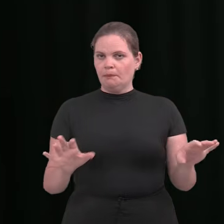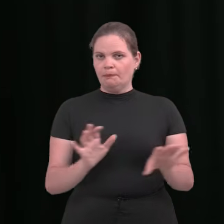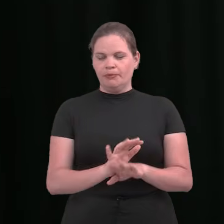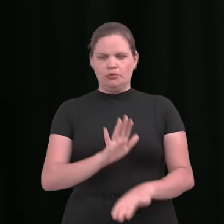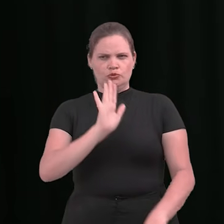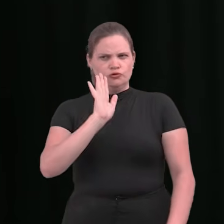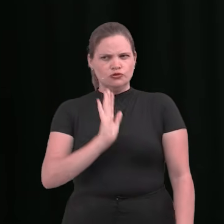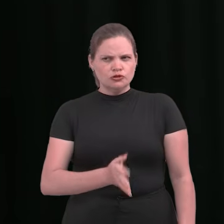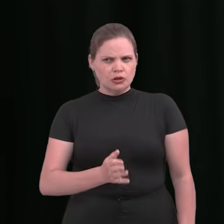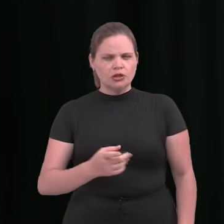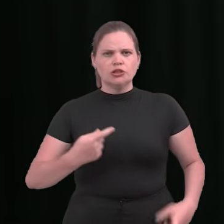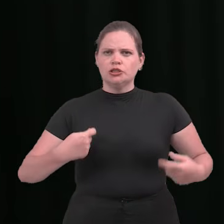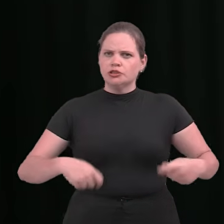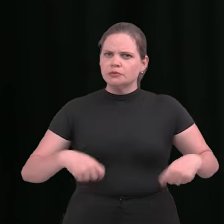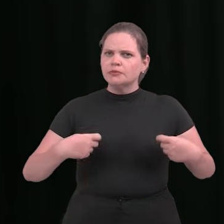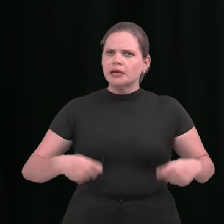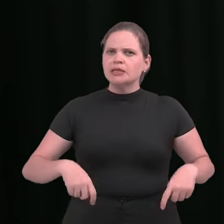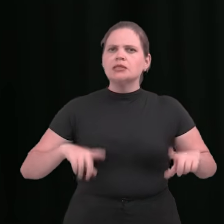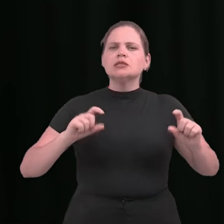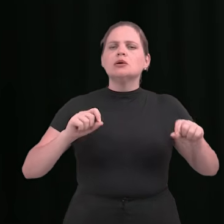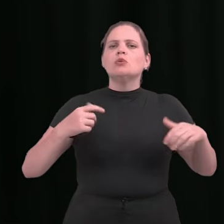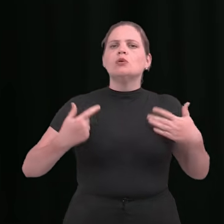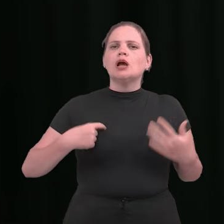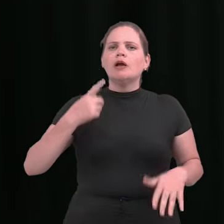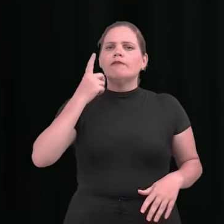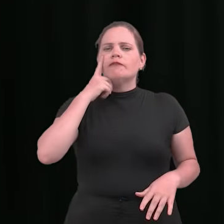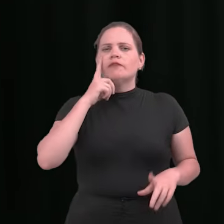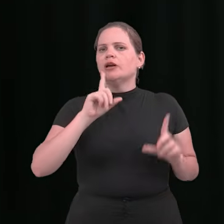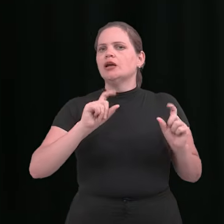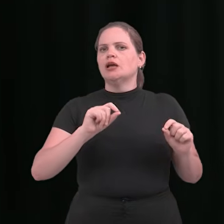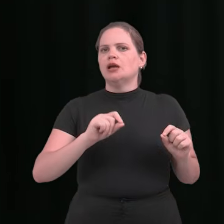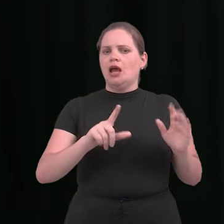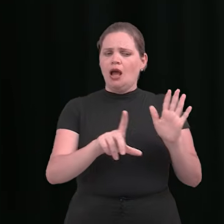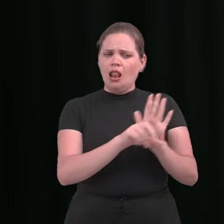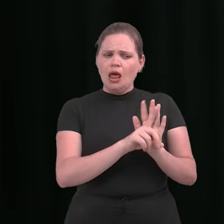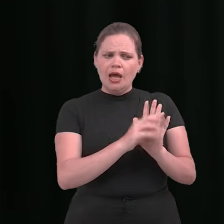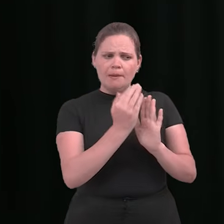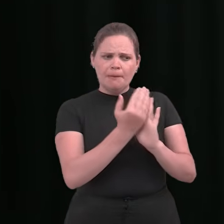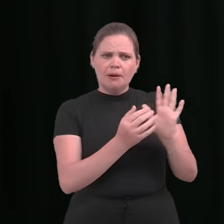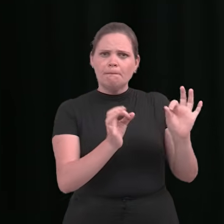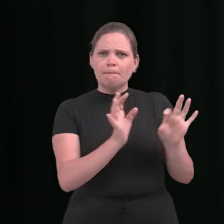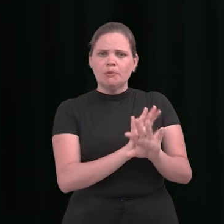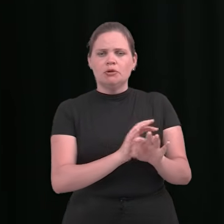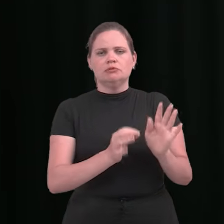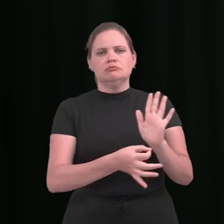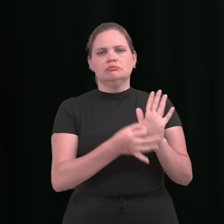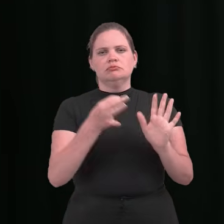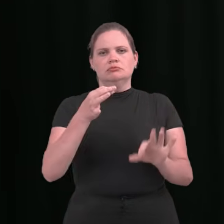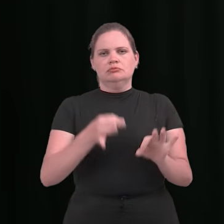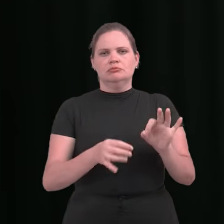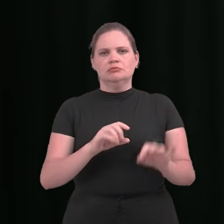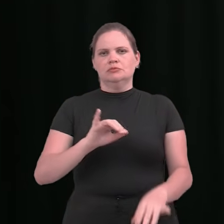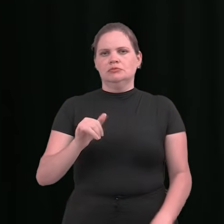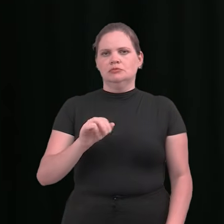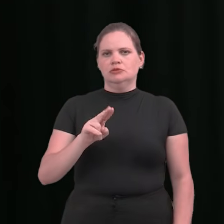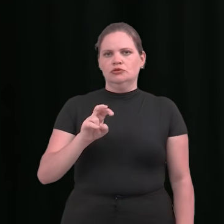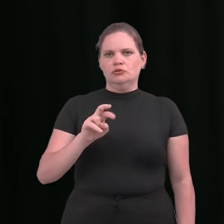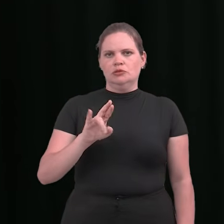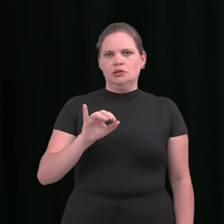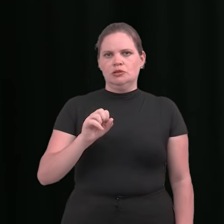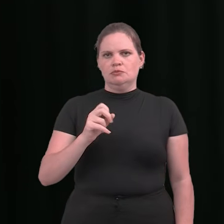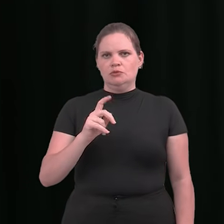gente precisa investir nesse aspecto aqui, porque apesar de ser um concurso que chama